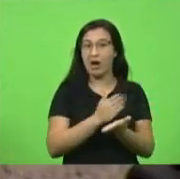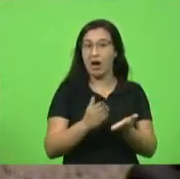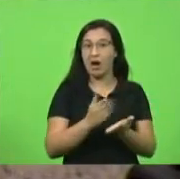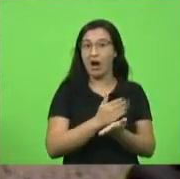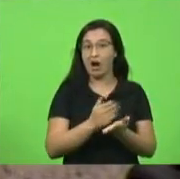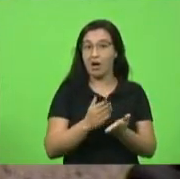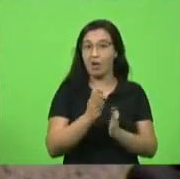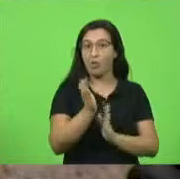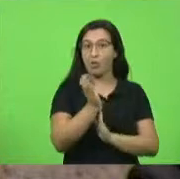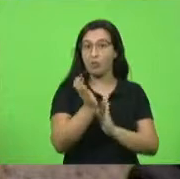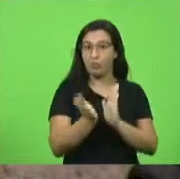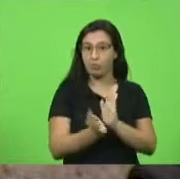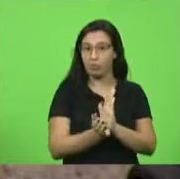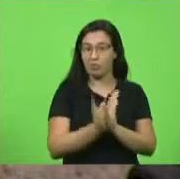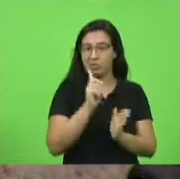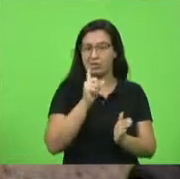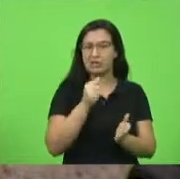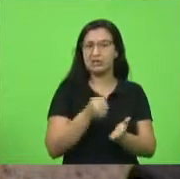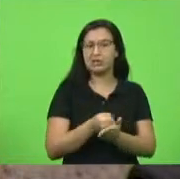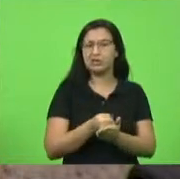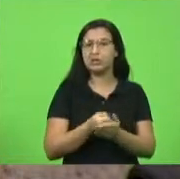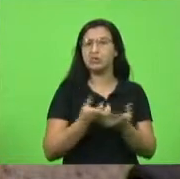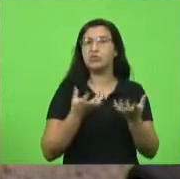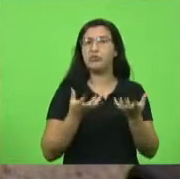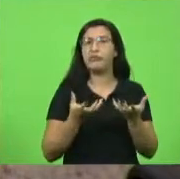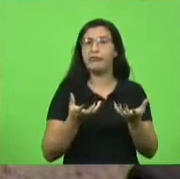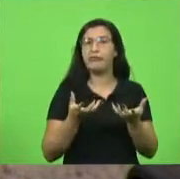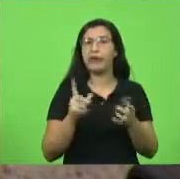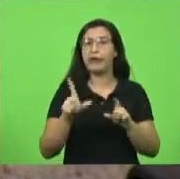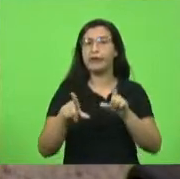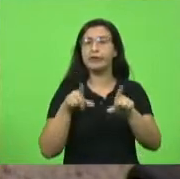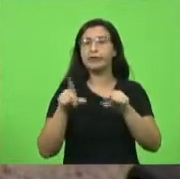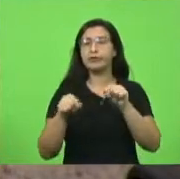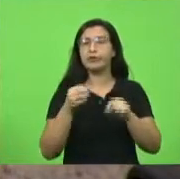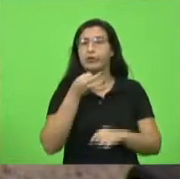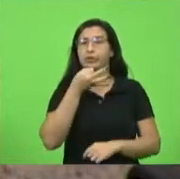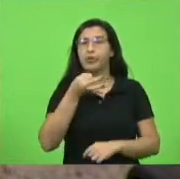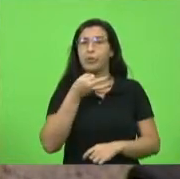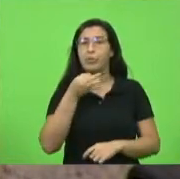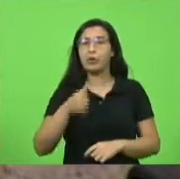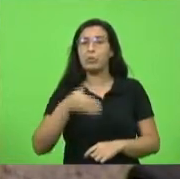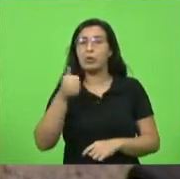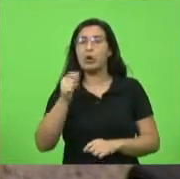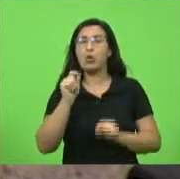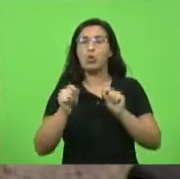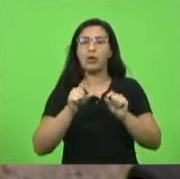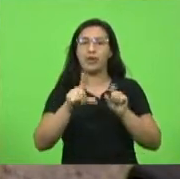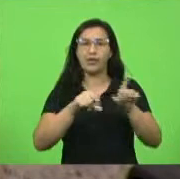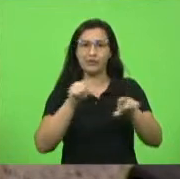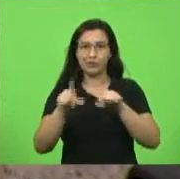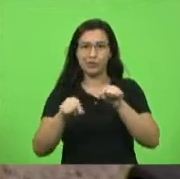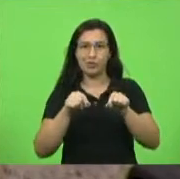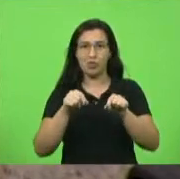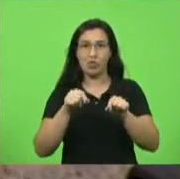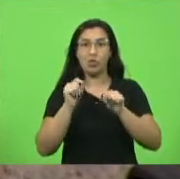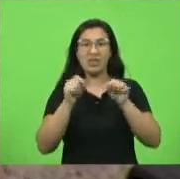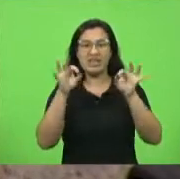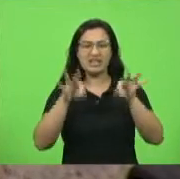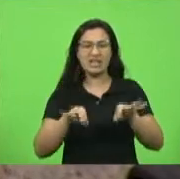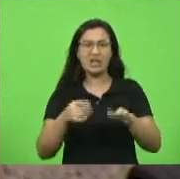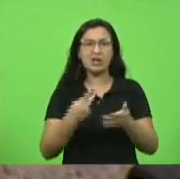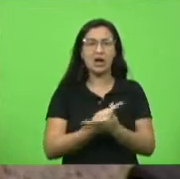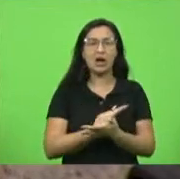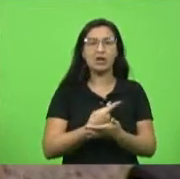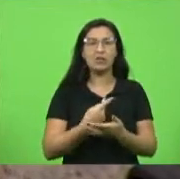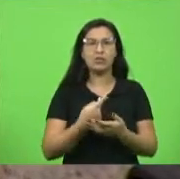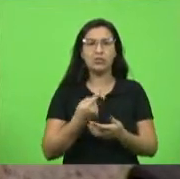burocratas decidirem qual opinião é aceitável e qual não é, vejam só o poder